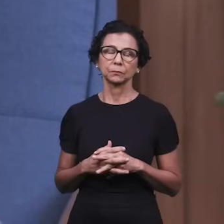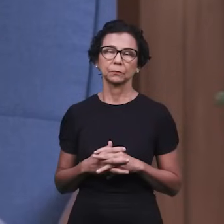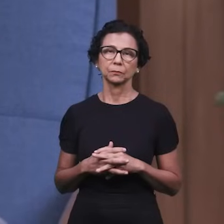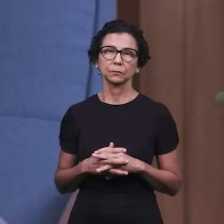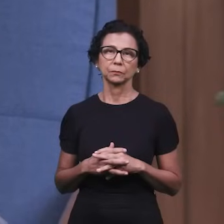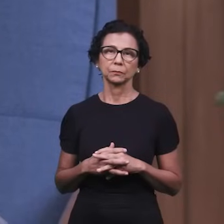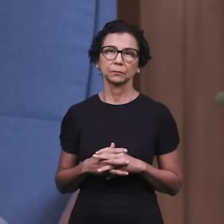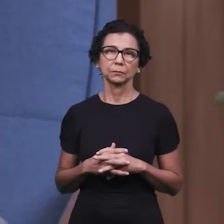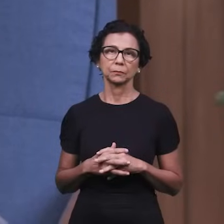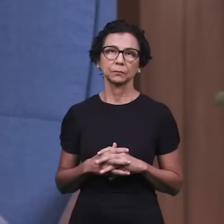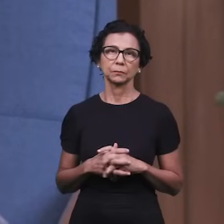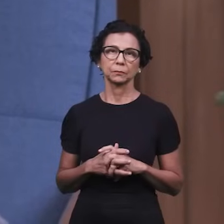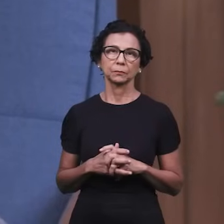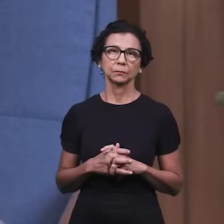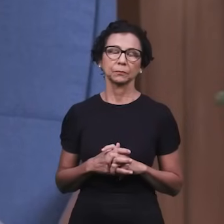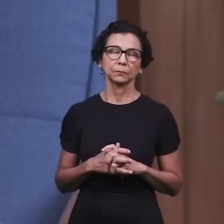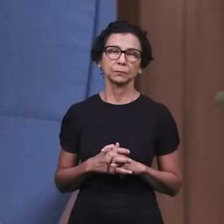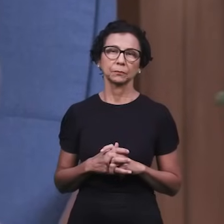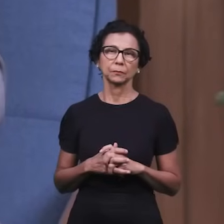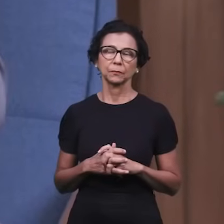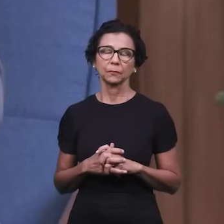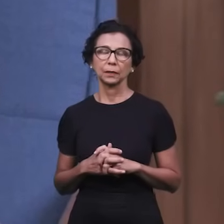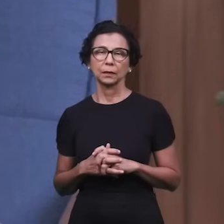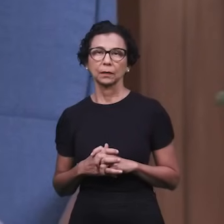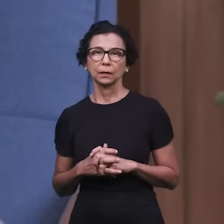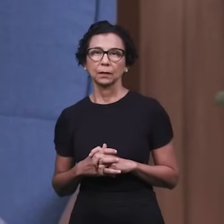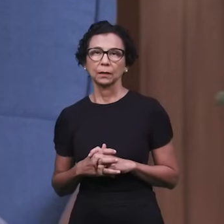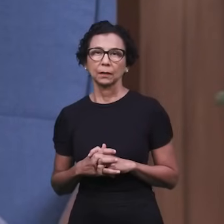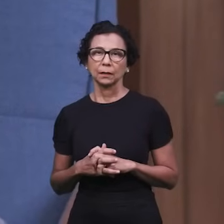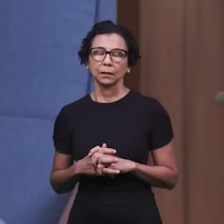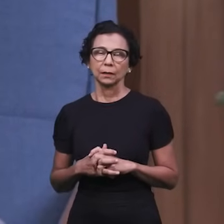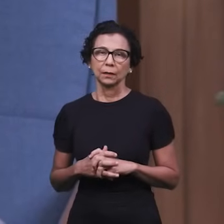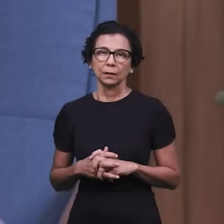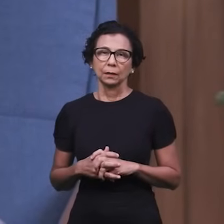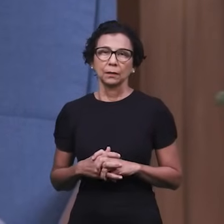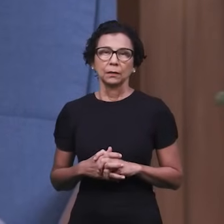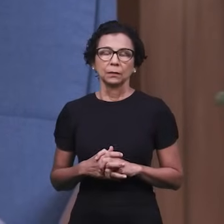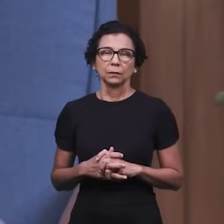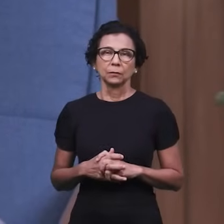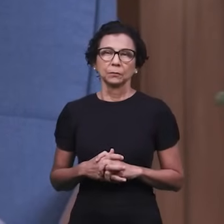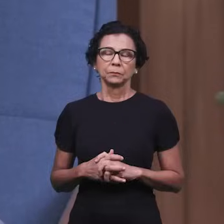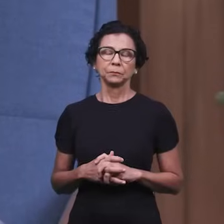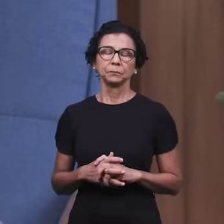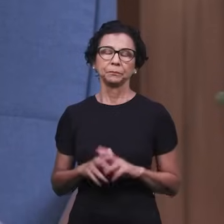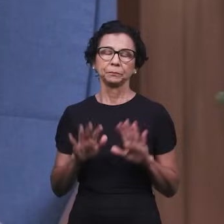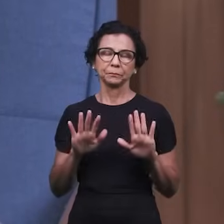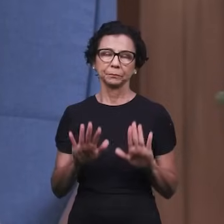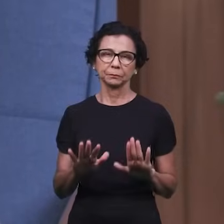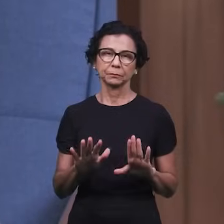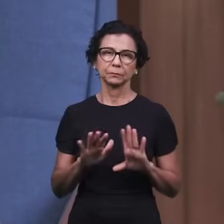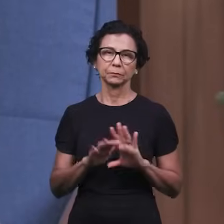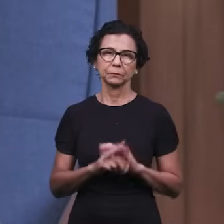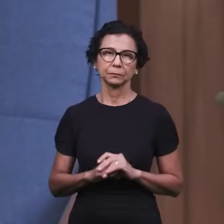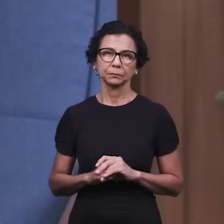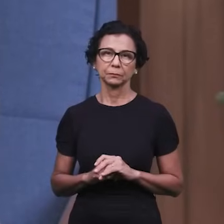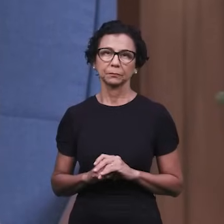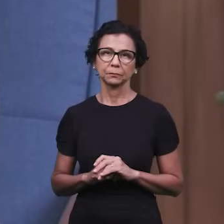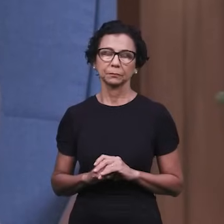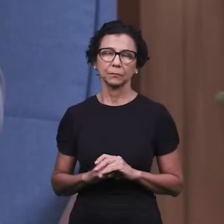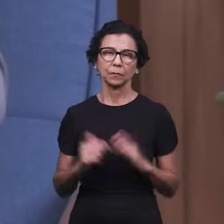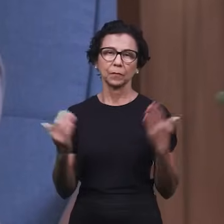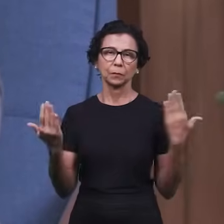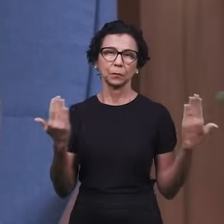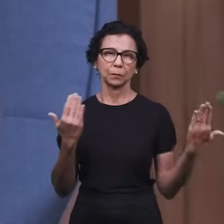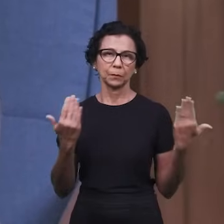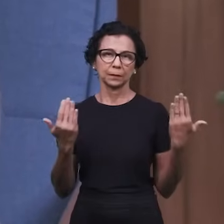se vê dela, e o cenário onde ela é colocada. Isso mesmo. Não é isso? Como é que a gente pode entender